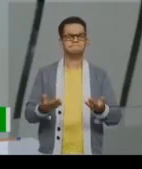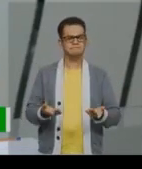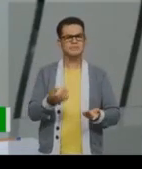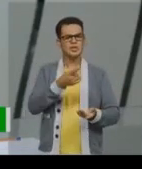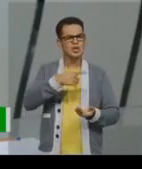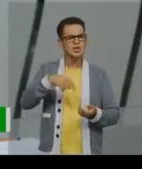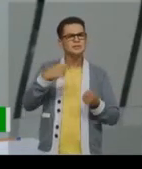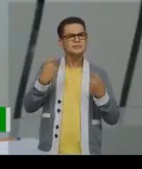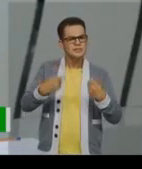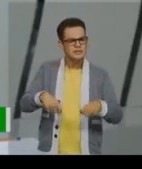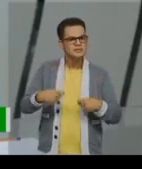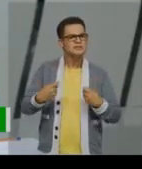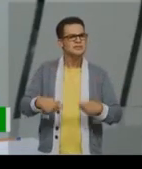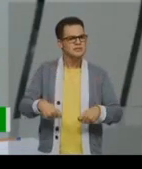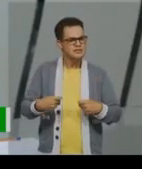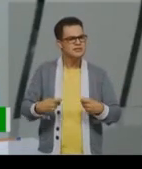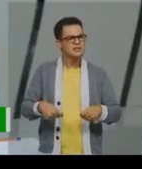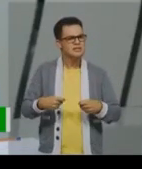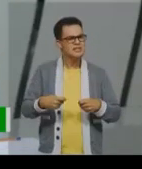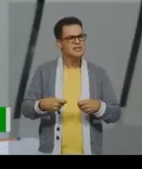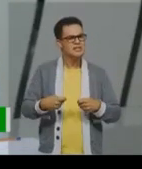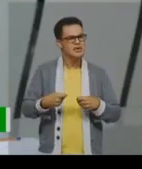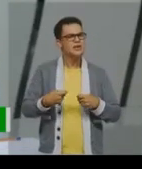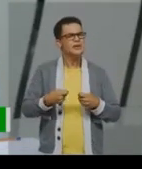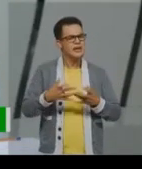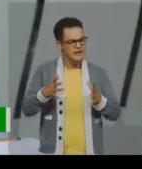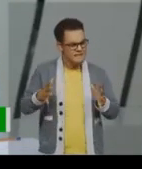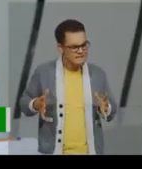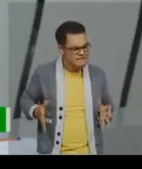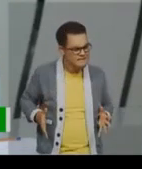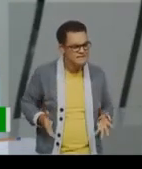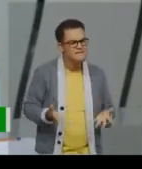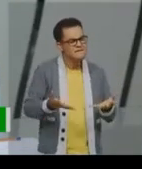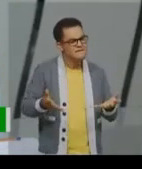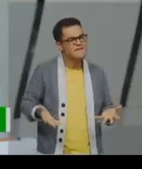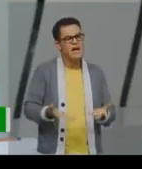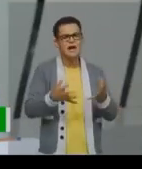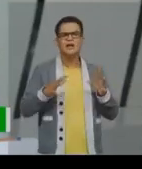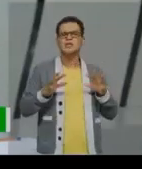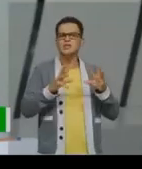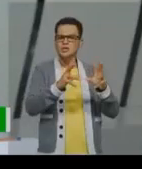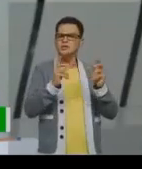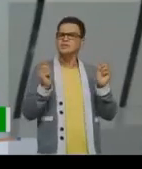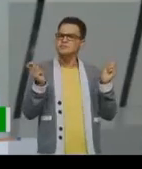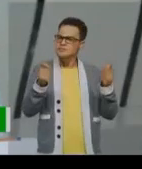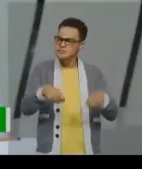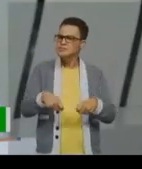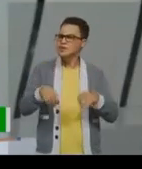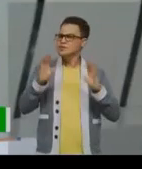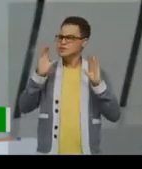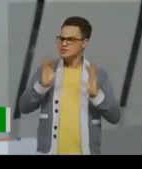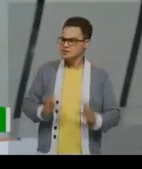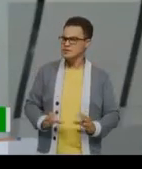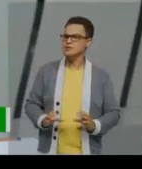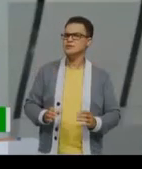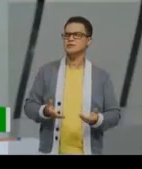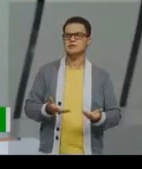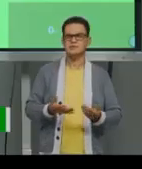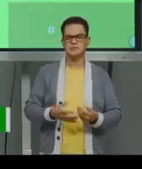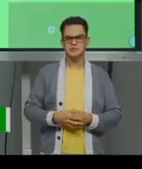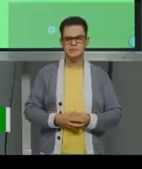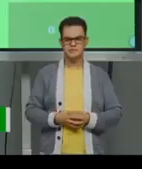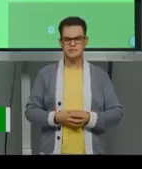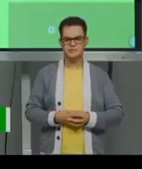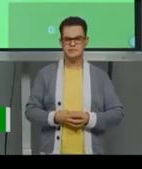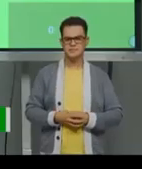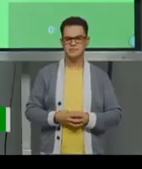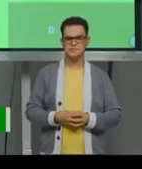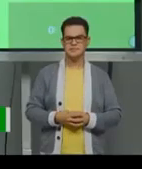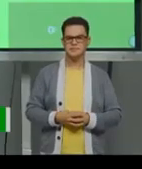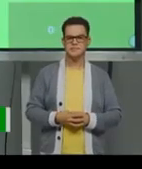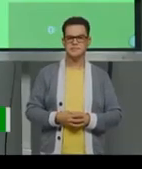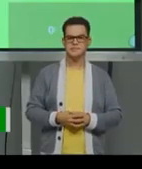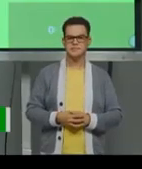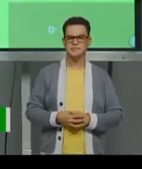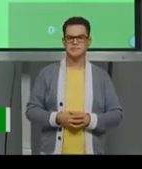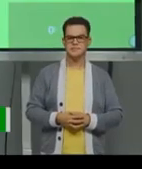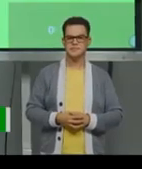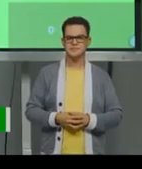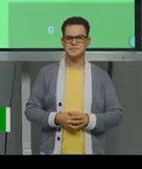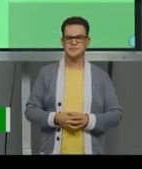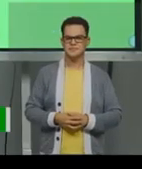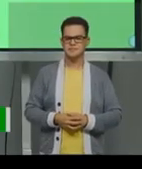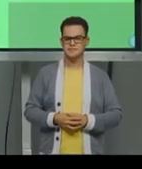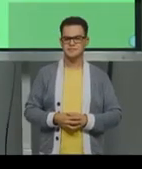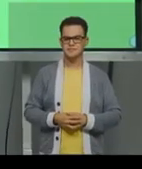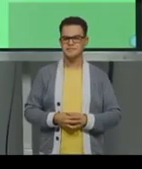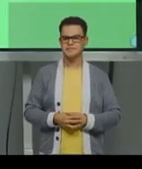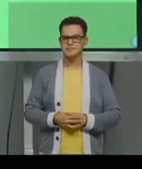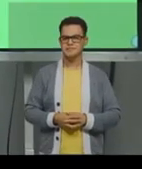uma alavanca para que todos possam, né, exercer a cidadania, quanto um obstáculo. Excelente, obrigada, professora